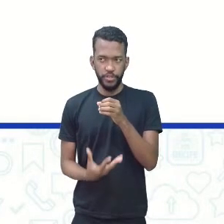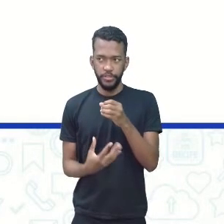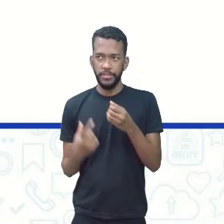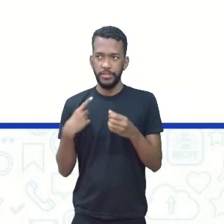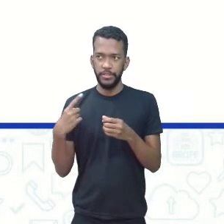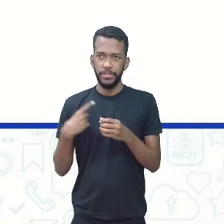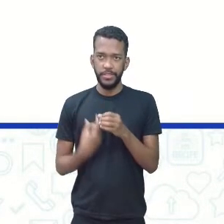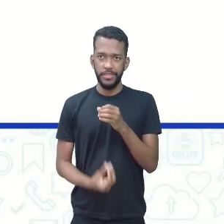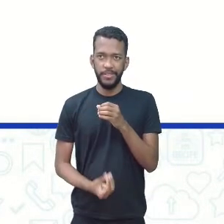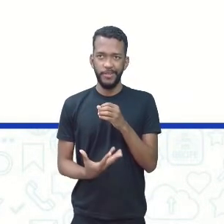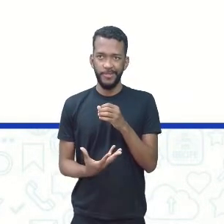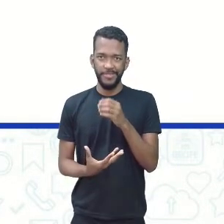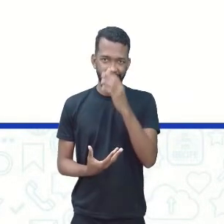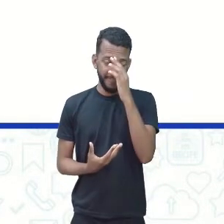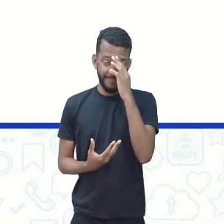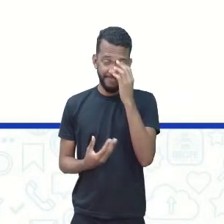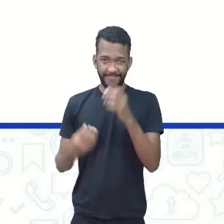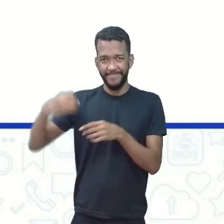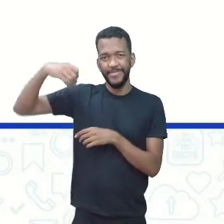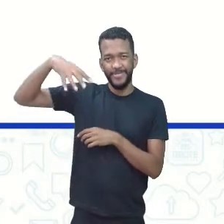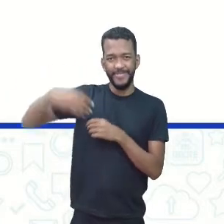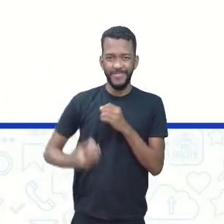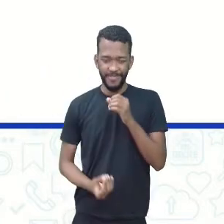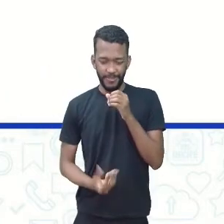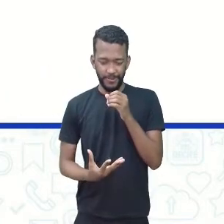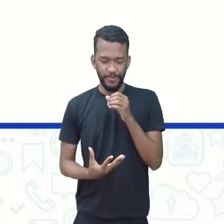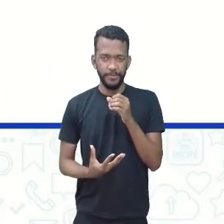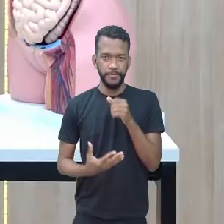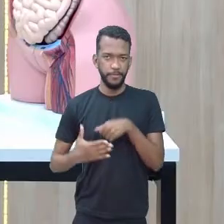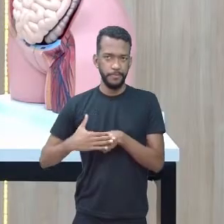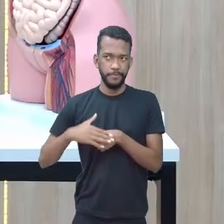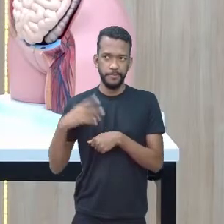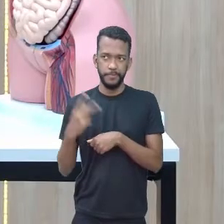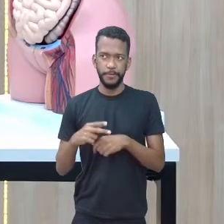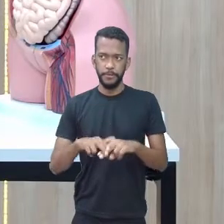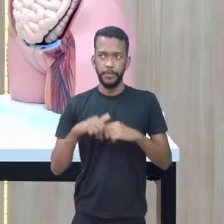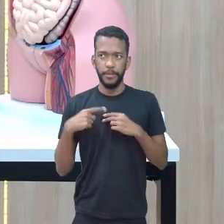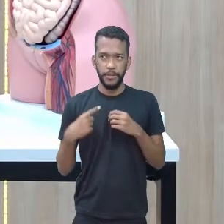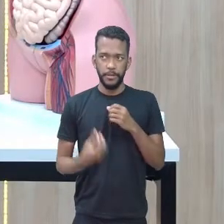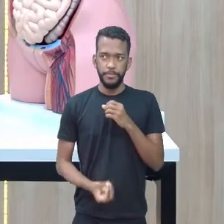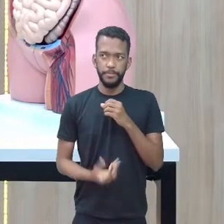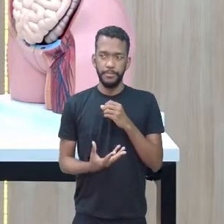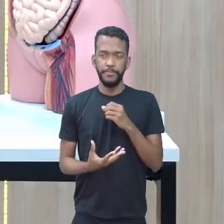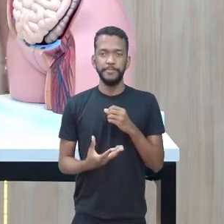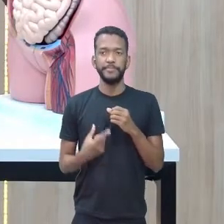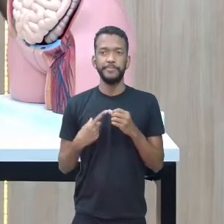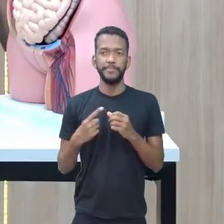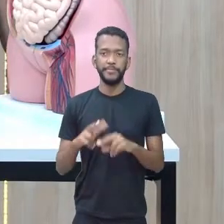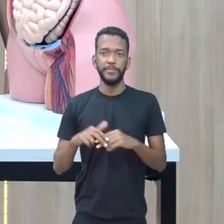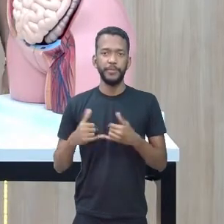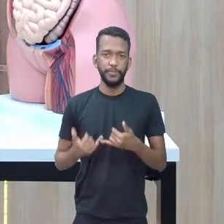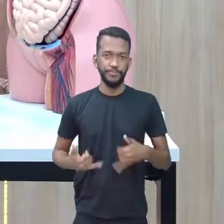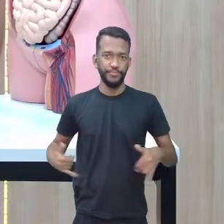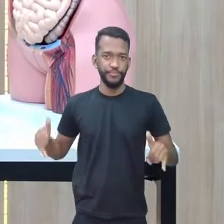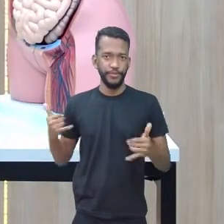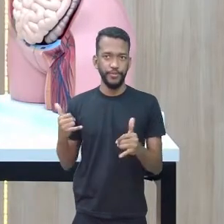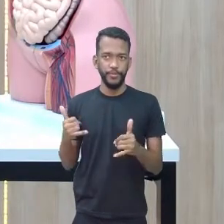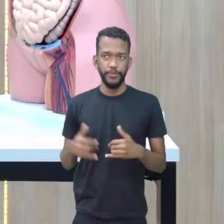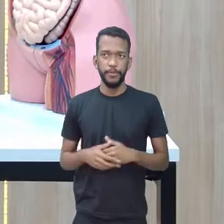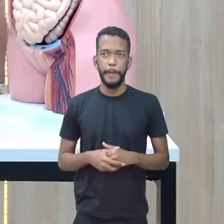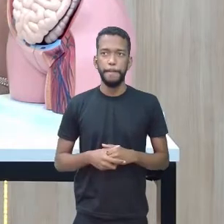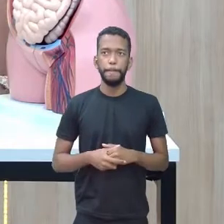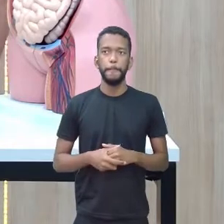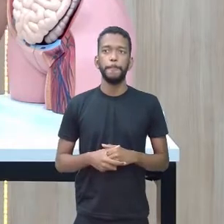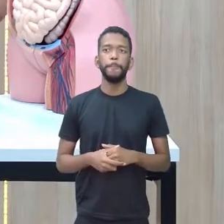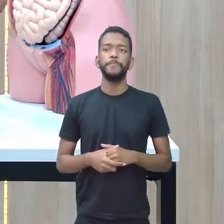luz. Muitas vezes esse facho de luz é artificial, através de uma lâmpada, alimentado pela energia elétrica. O que é que nós